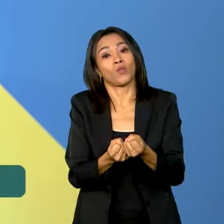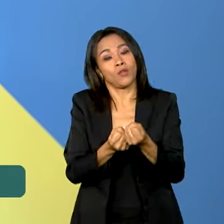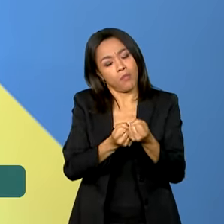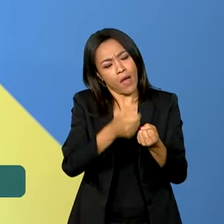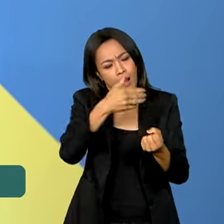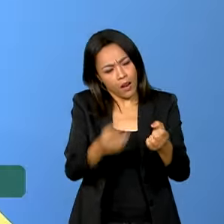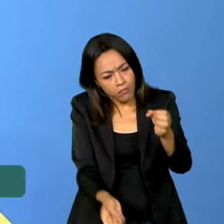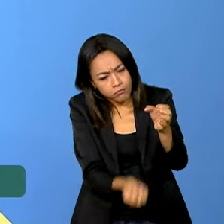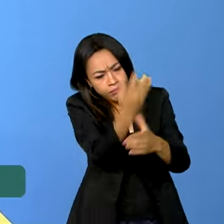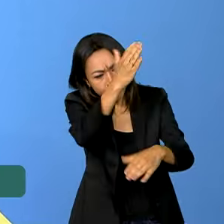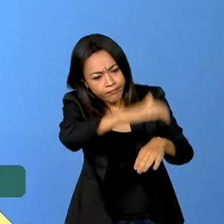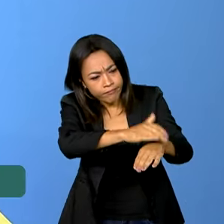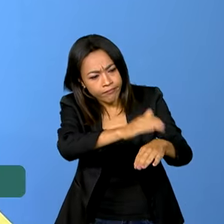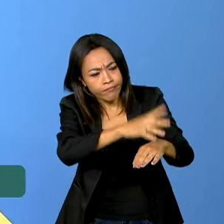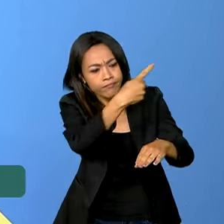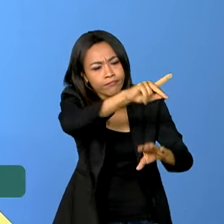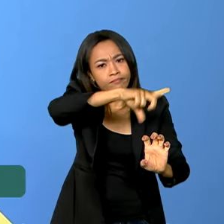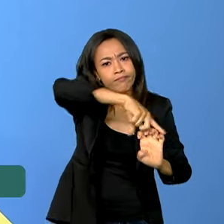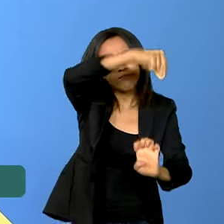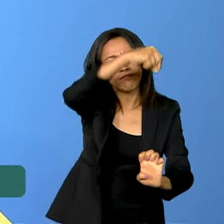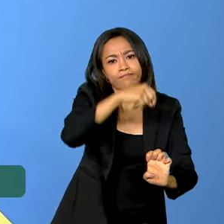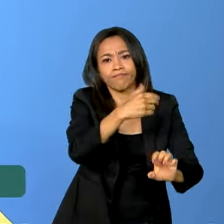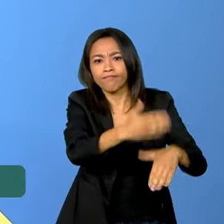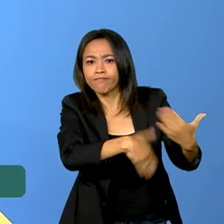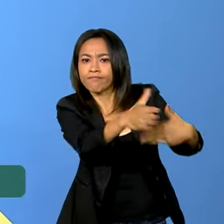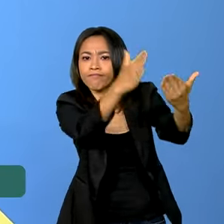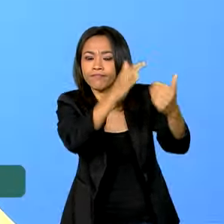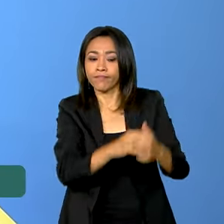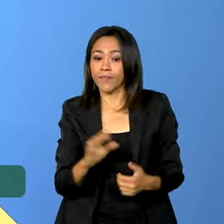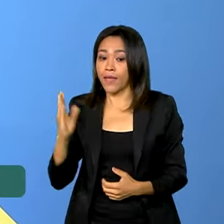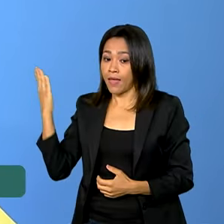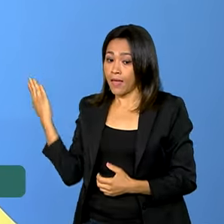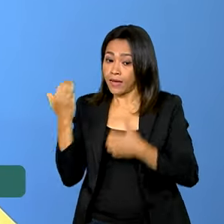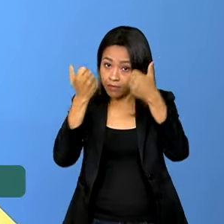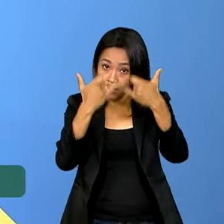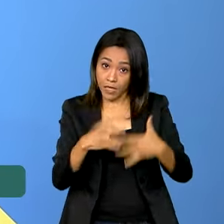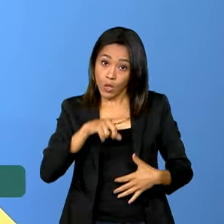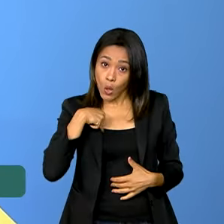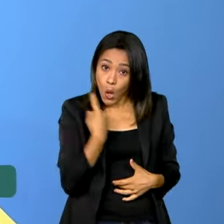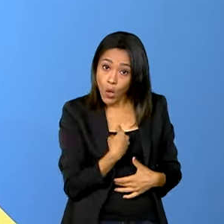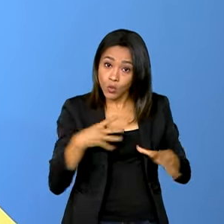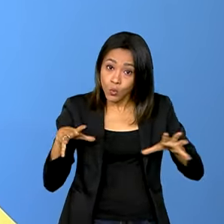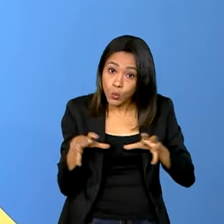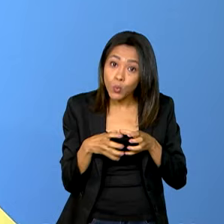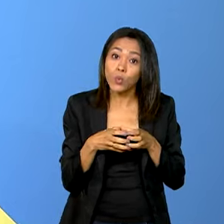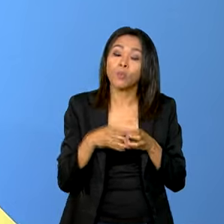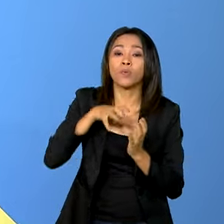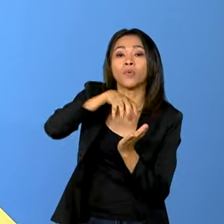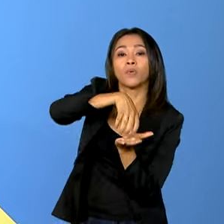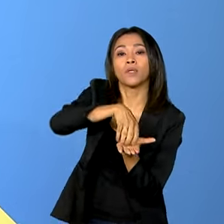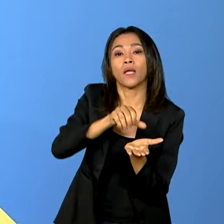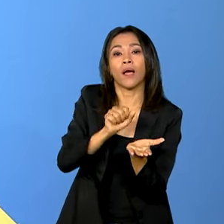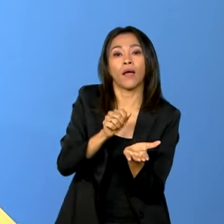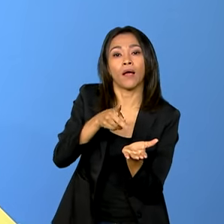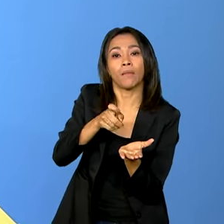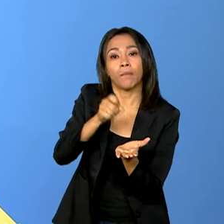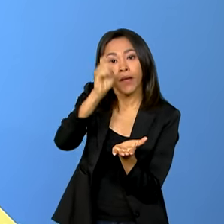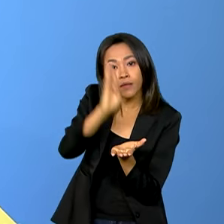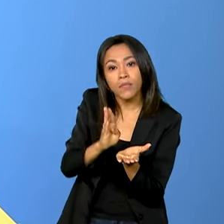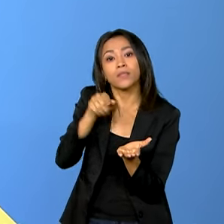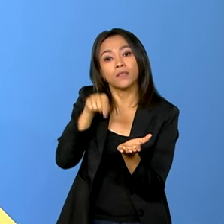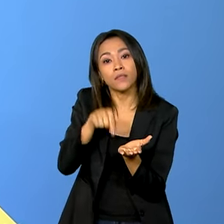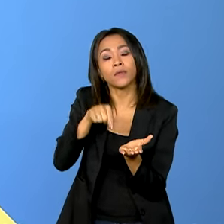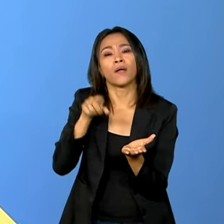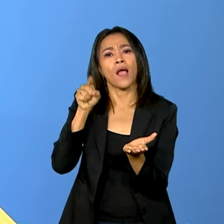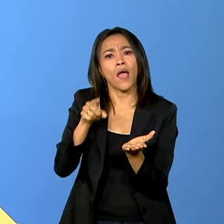para fazer sua atividade. Nós, na Apex, acreditamos cada vez mais de que o comércio internacional ele é, sim,